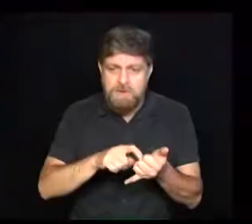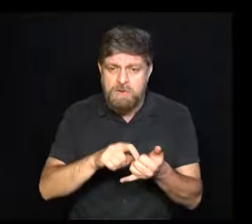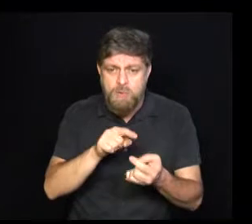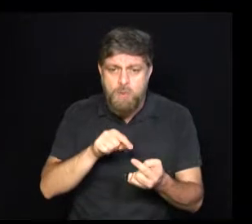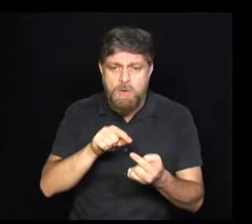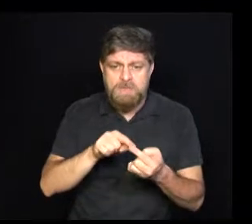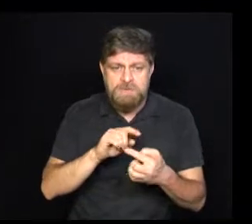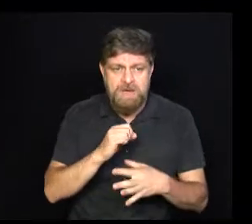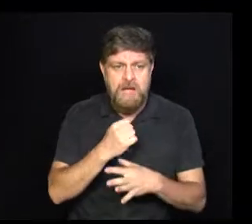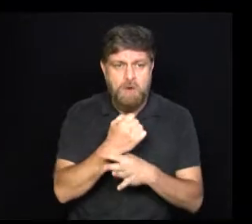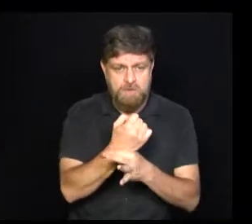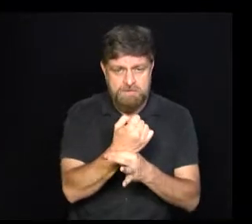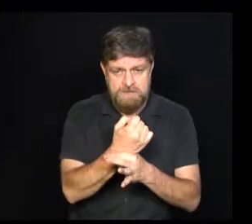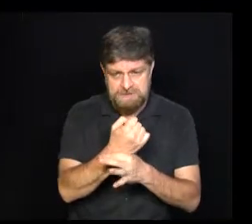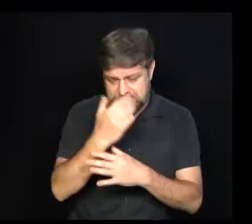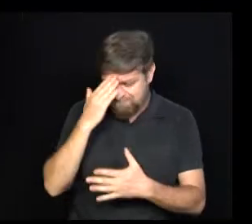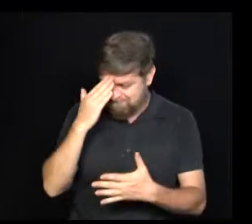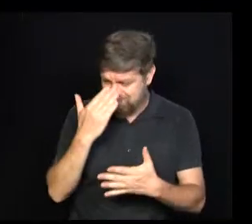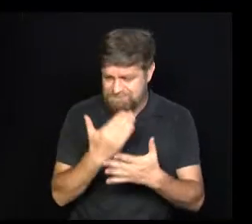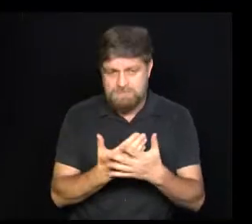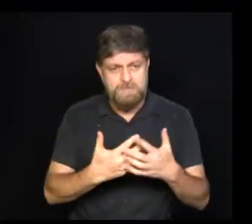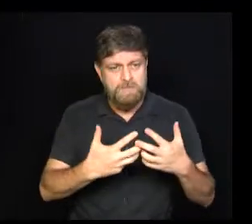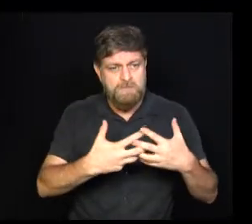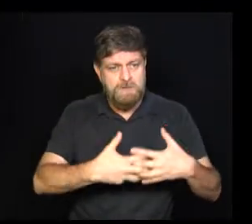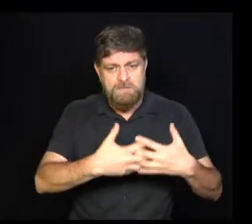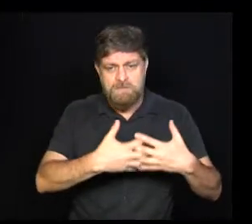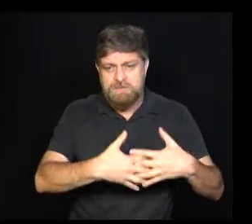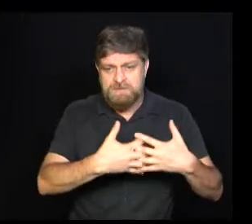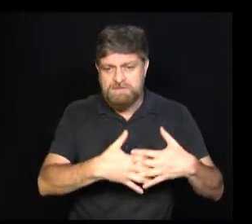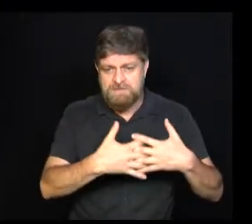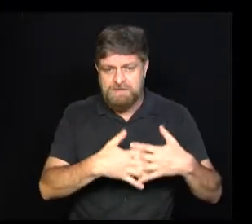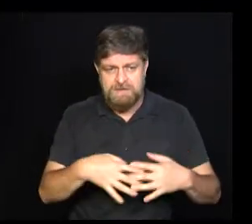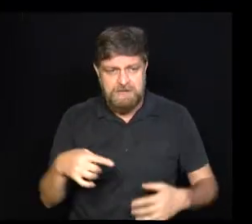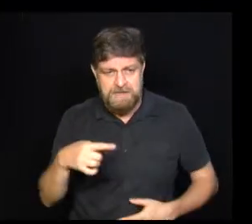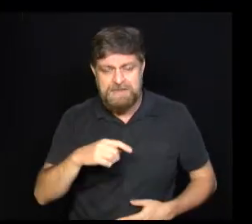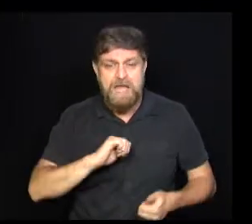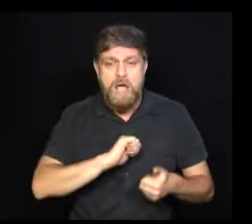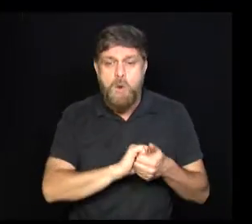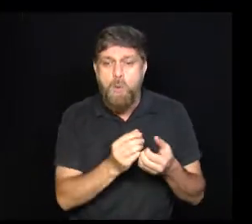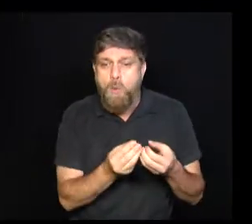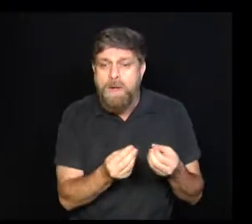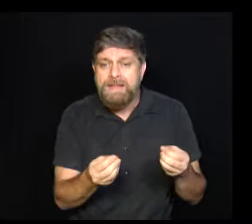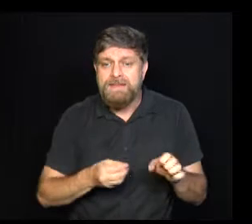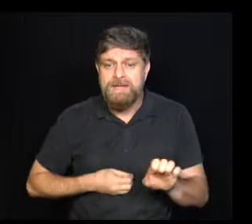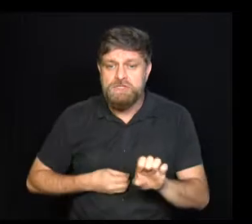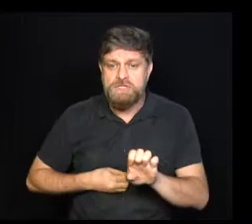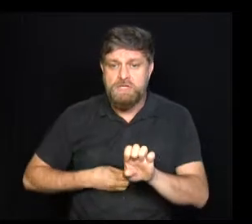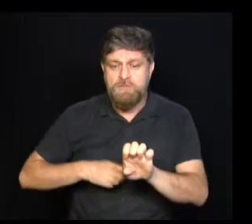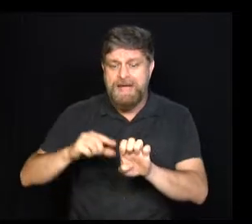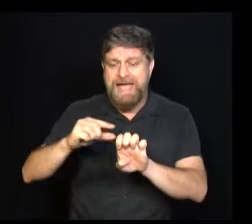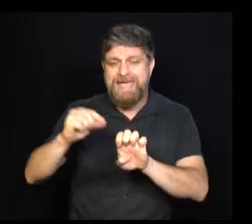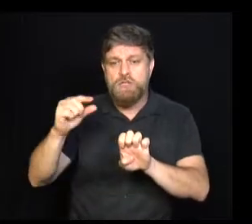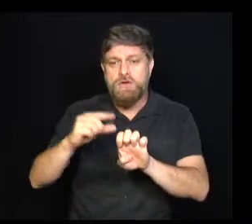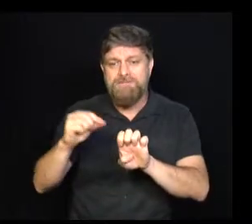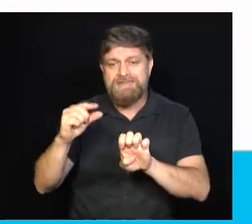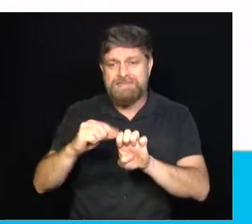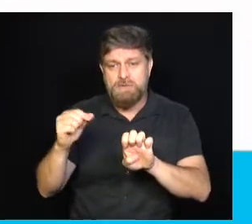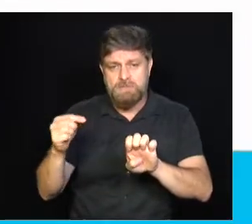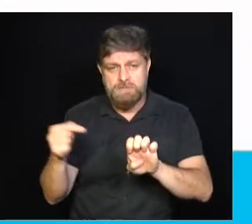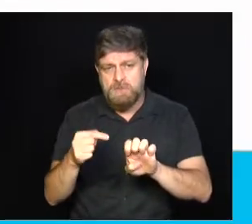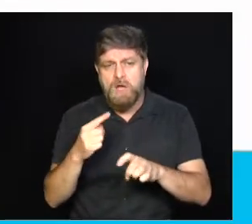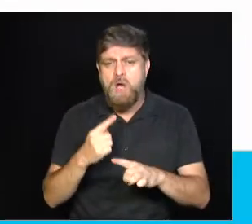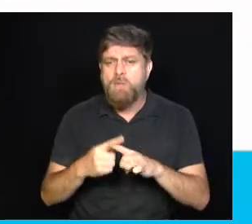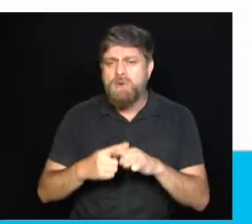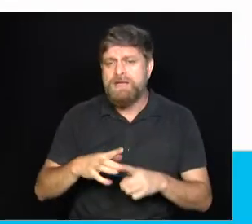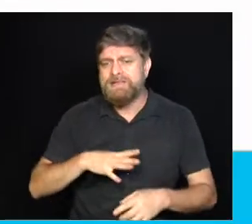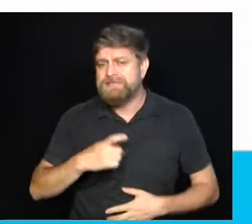e a confiabilidade, a eficiência nos processos de qualidade e a inovação. Por que Campinas trouxe uma